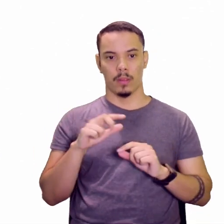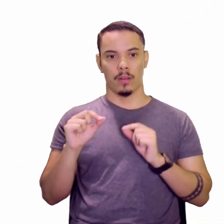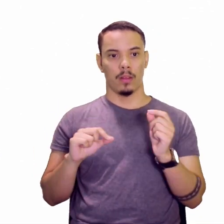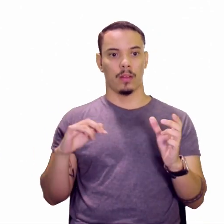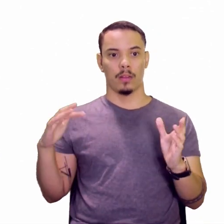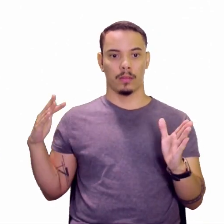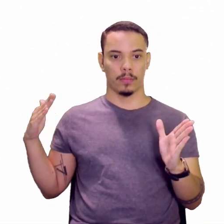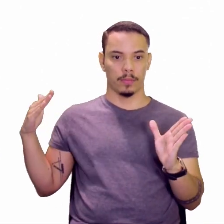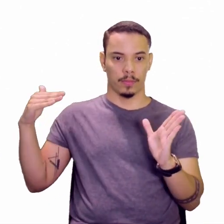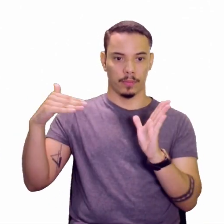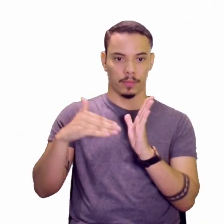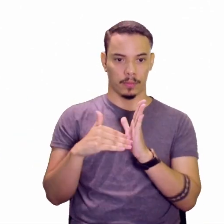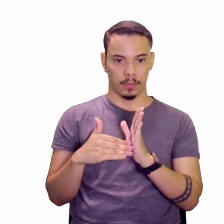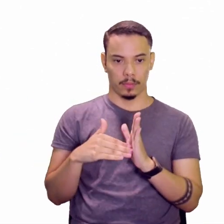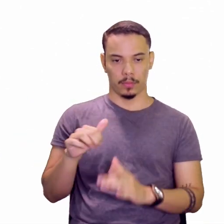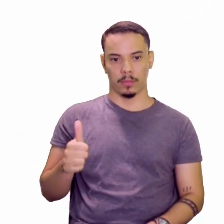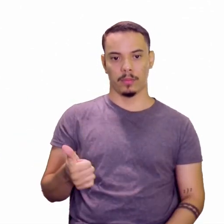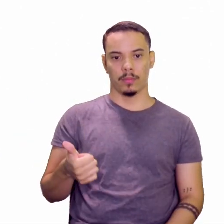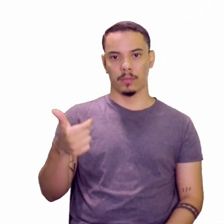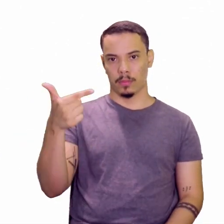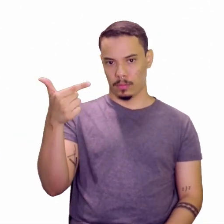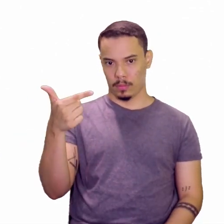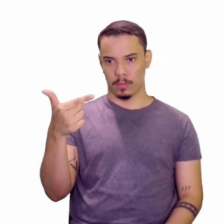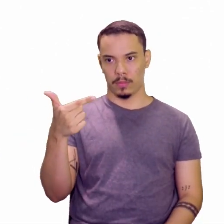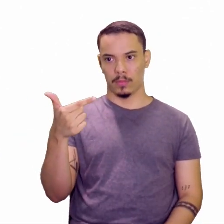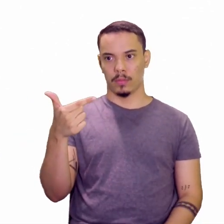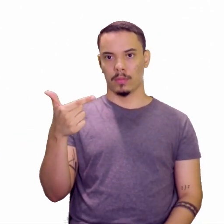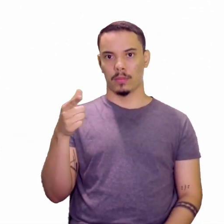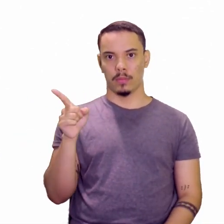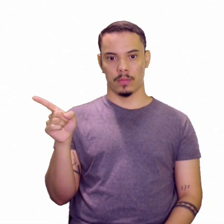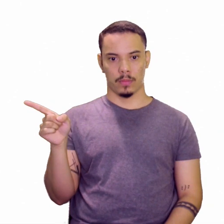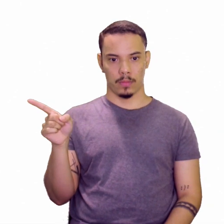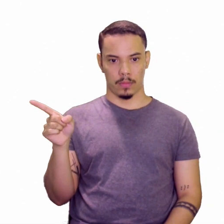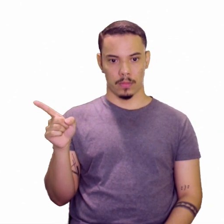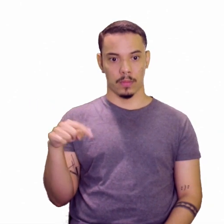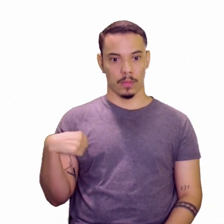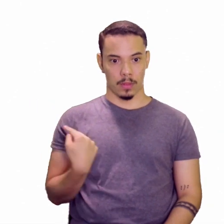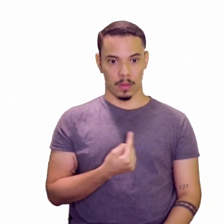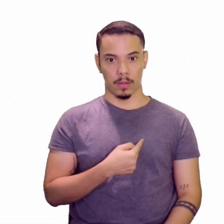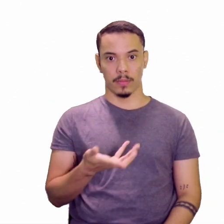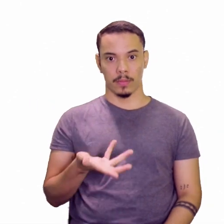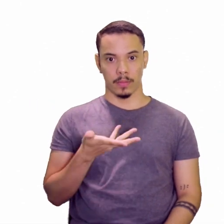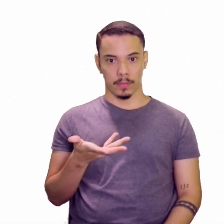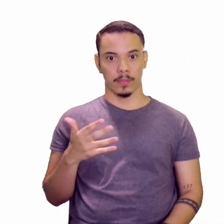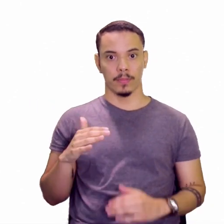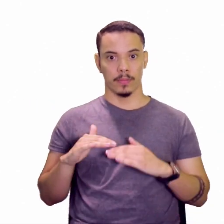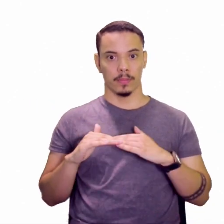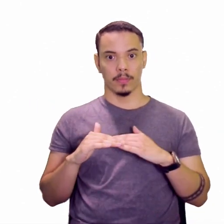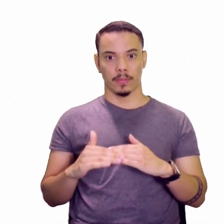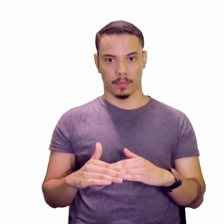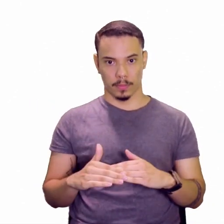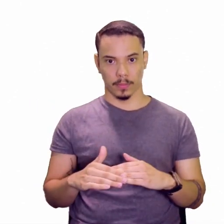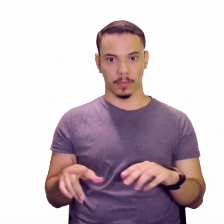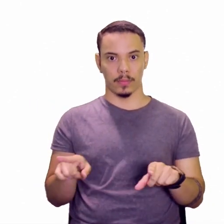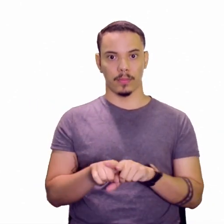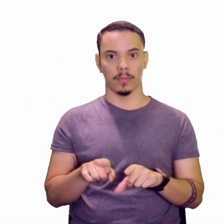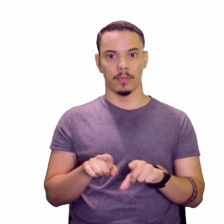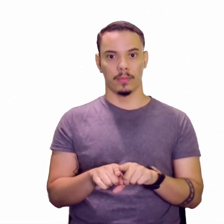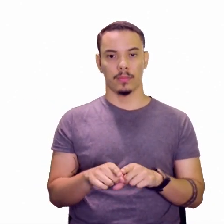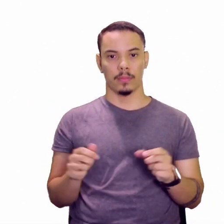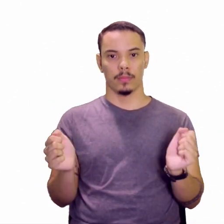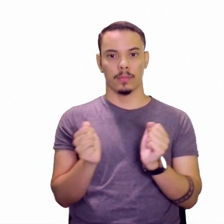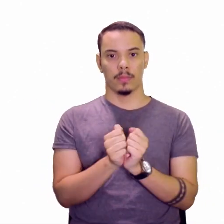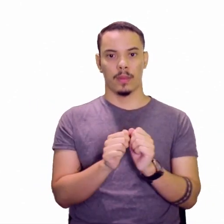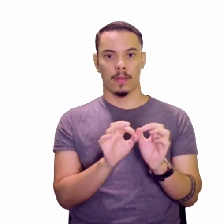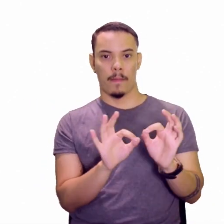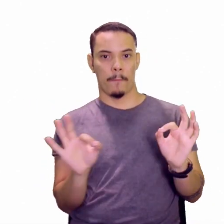até 12, tá aqui, ó. Pronto. É a nossa velocidade constante, retinha paralela ao eixo do